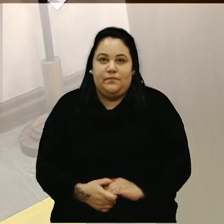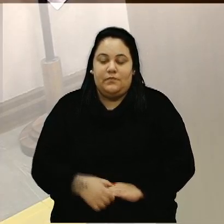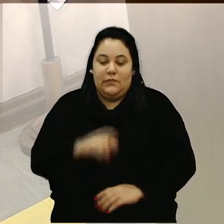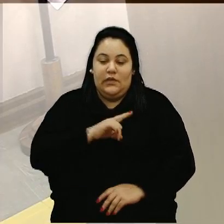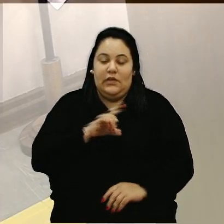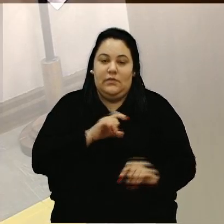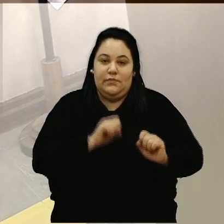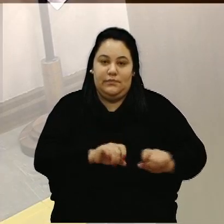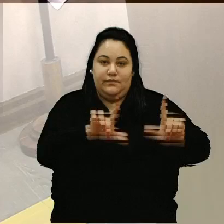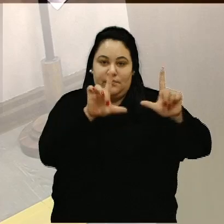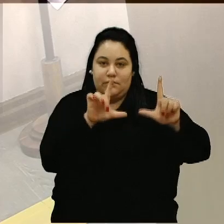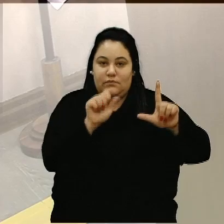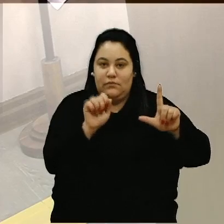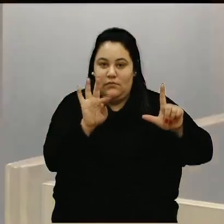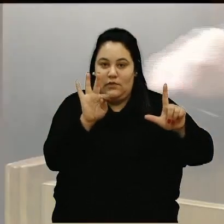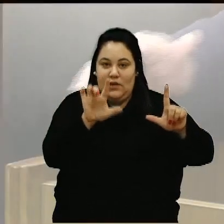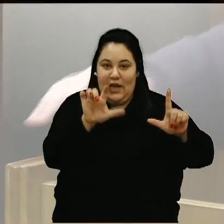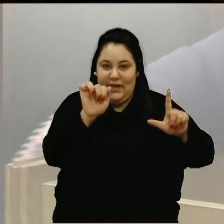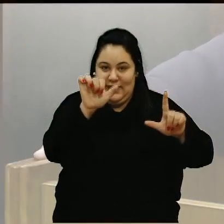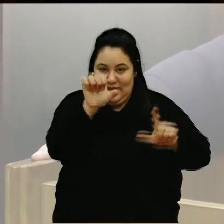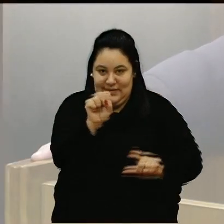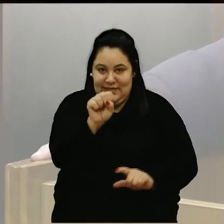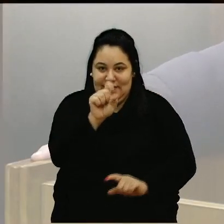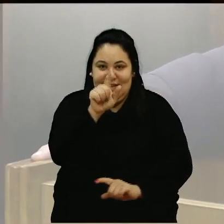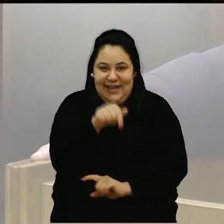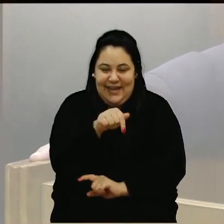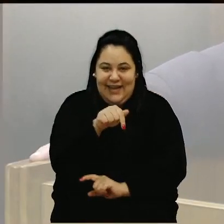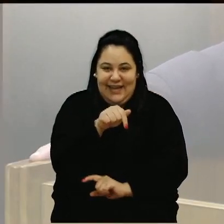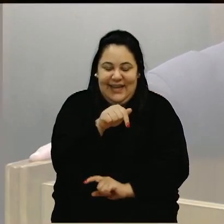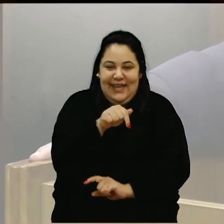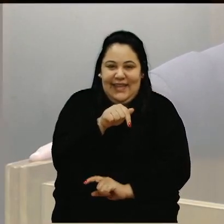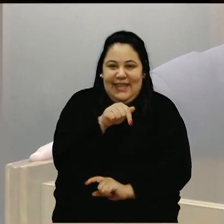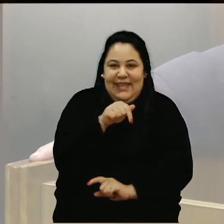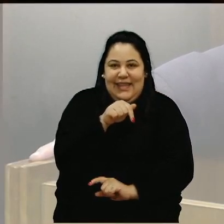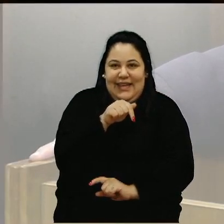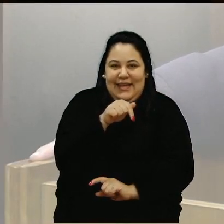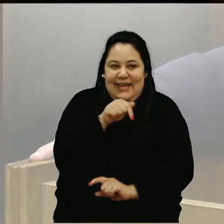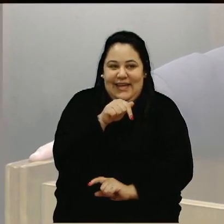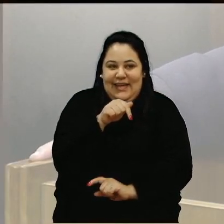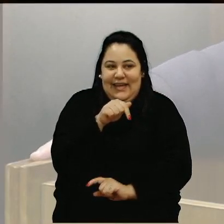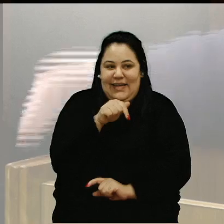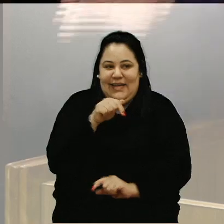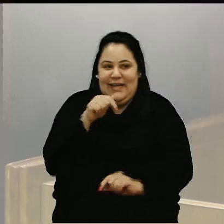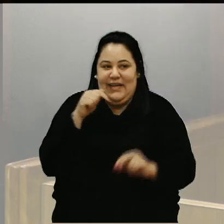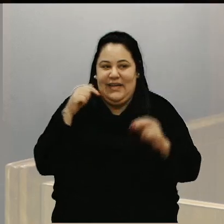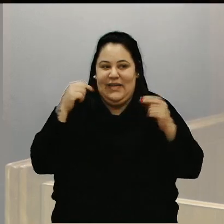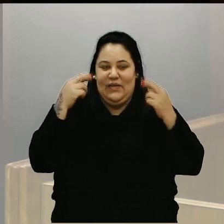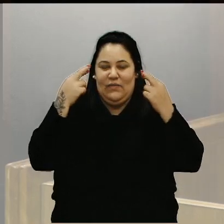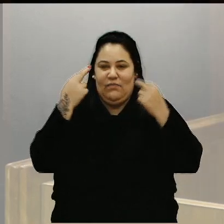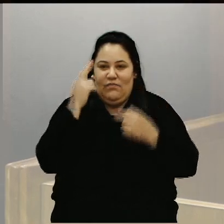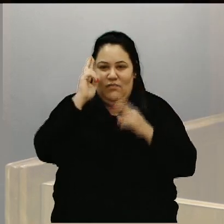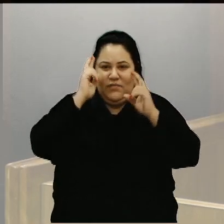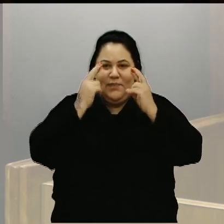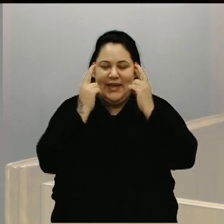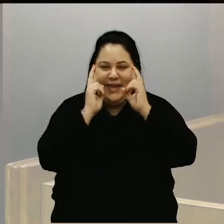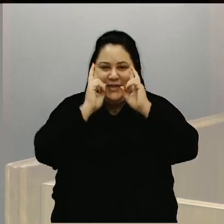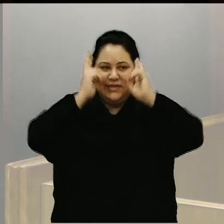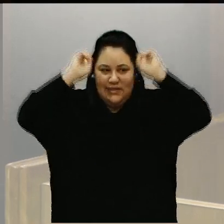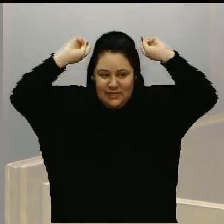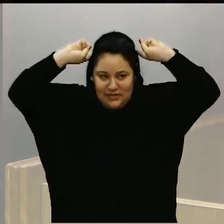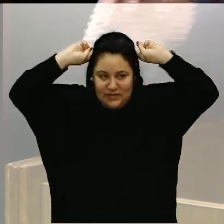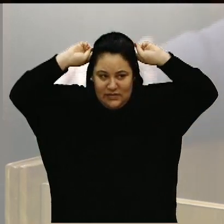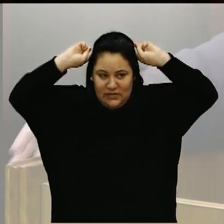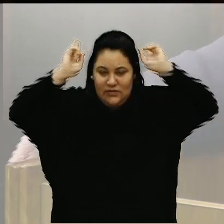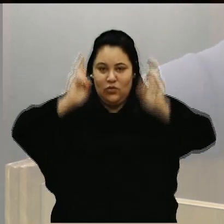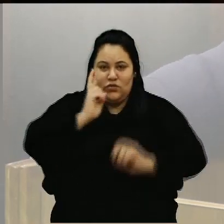Atlas. Atlas é aquele da mitologia grega que carrega o mundo nas costas, né? Tem o Atlas, ele carrega o